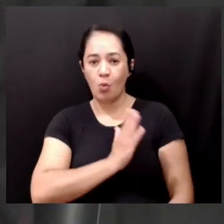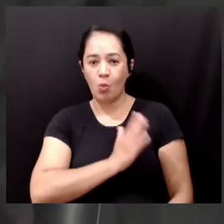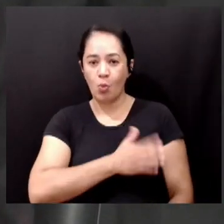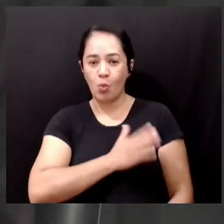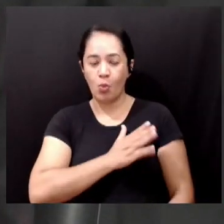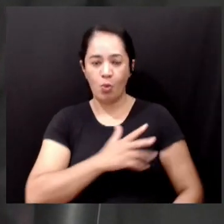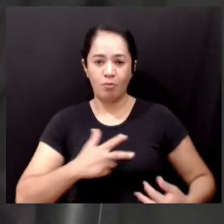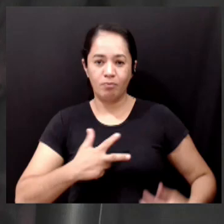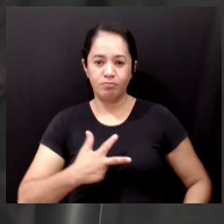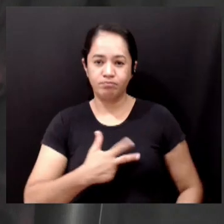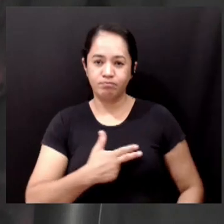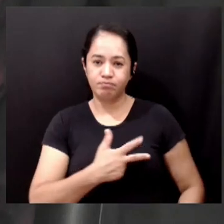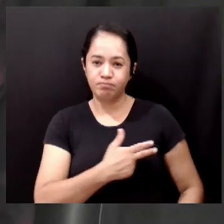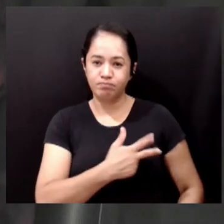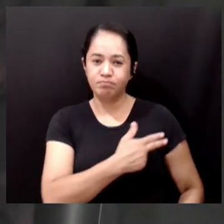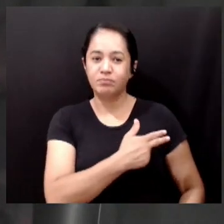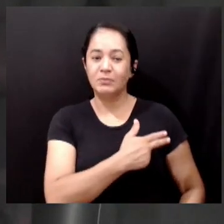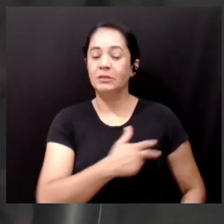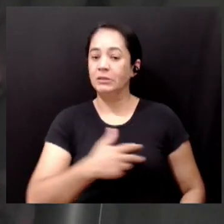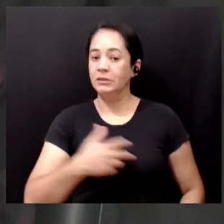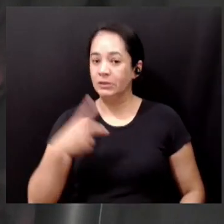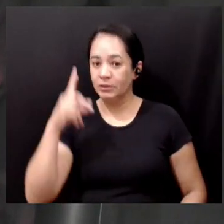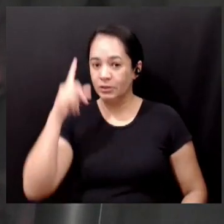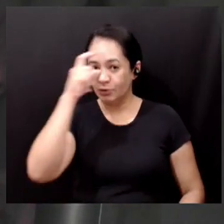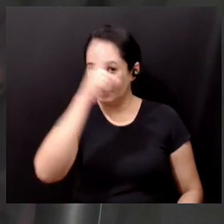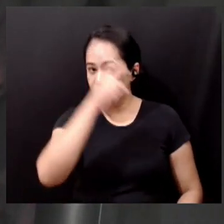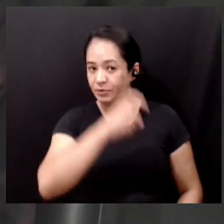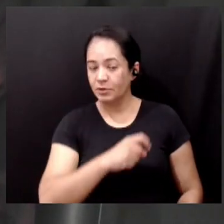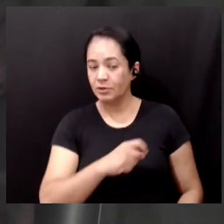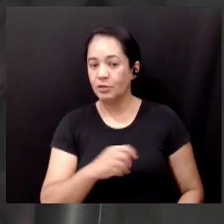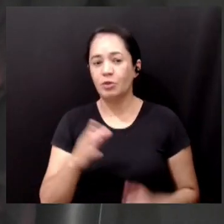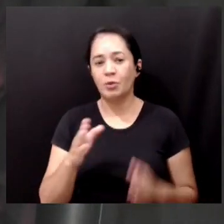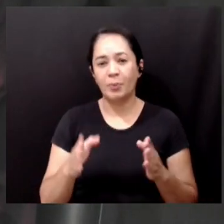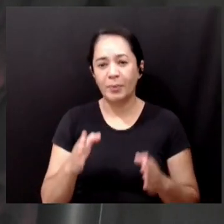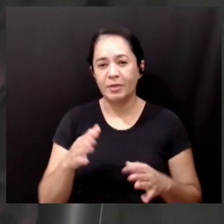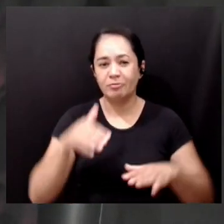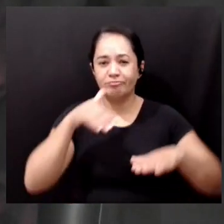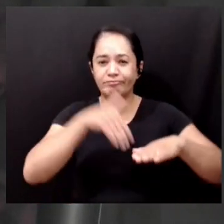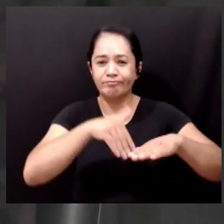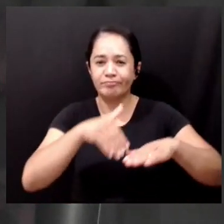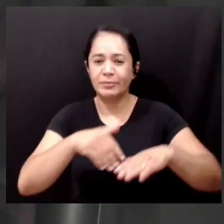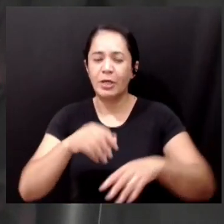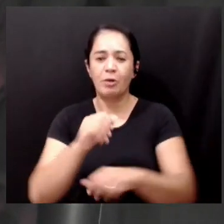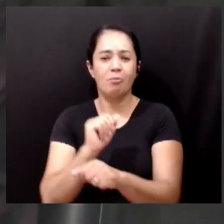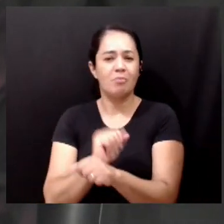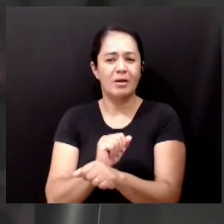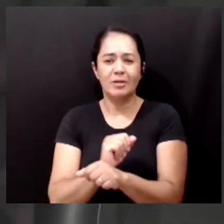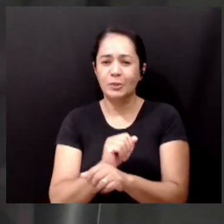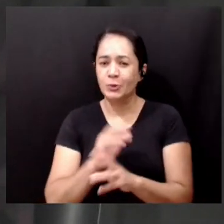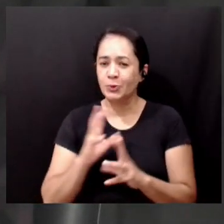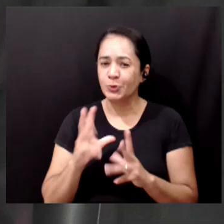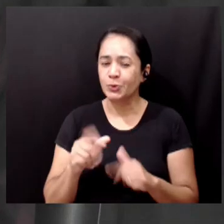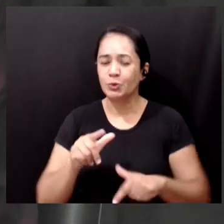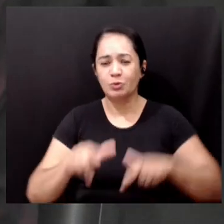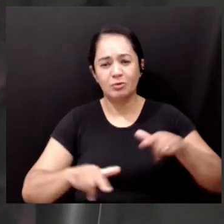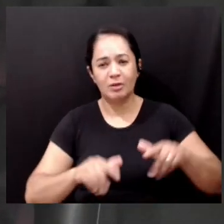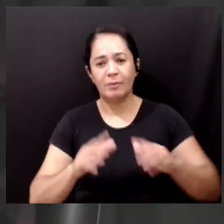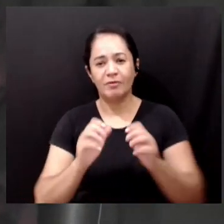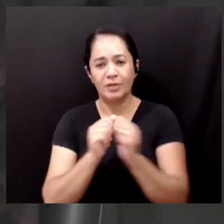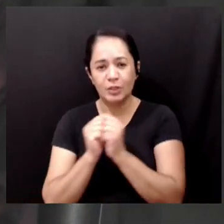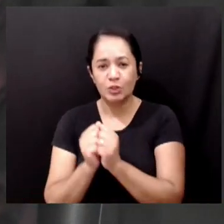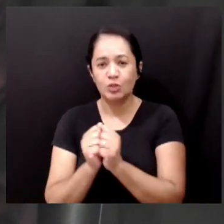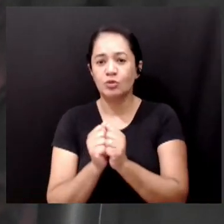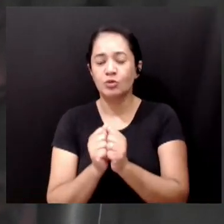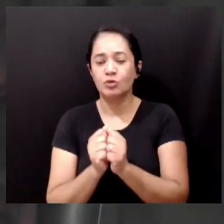bem, bem pesado. Foi no ano da eleição, eu parei todas as minhas atividades para ficar com ele, ficamos 60 dias